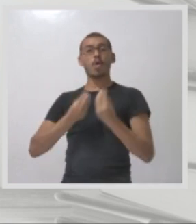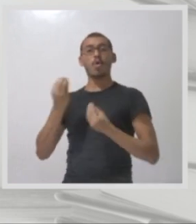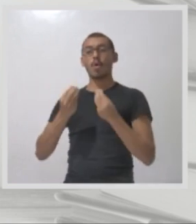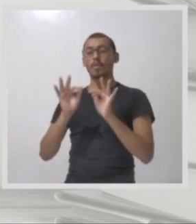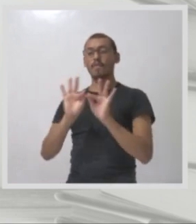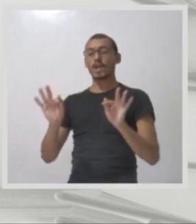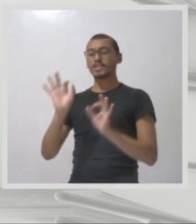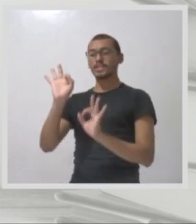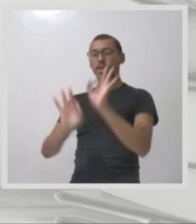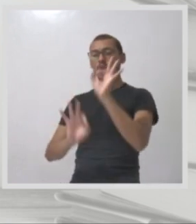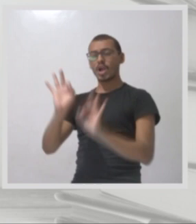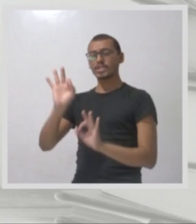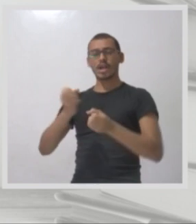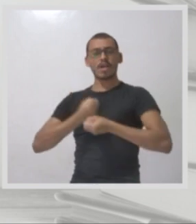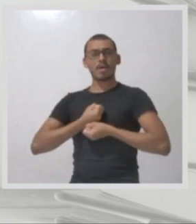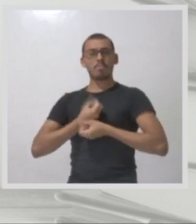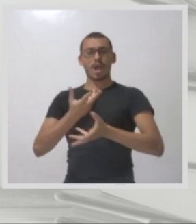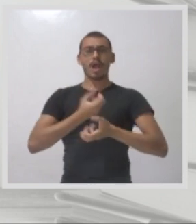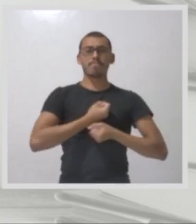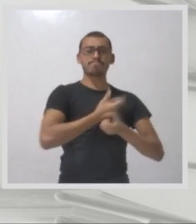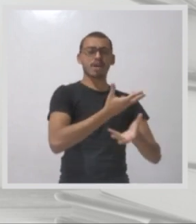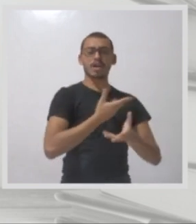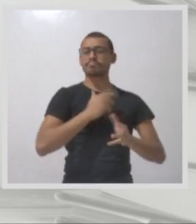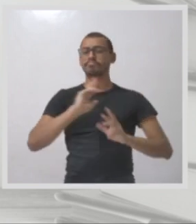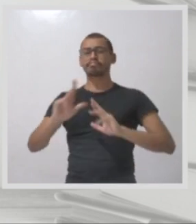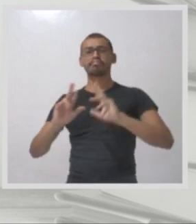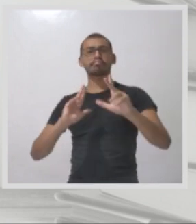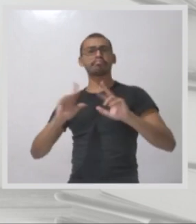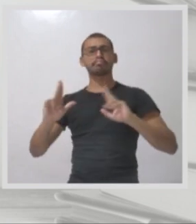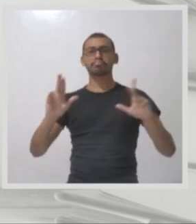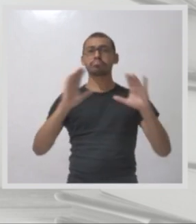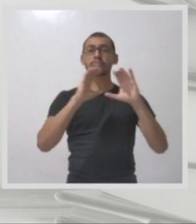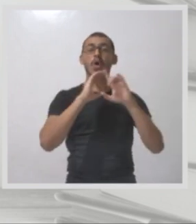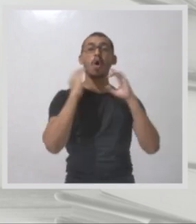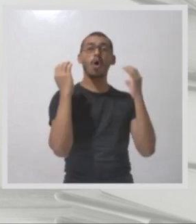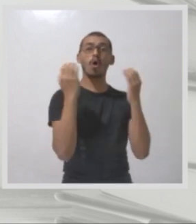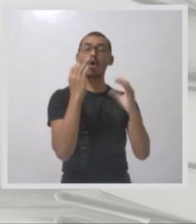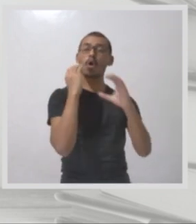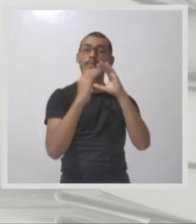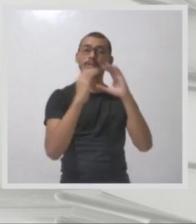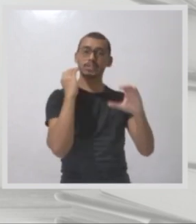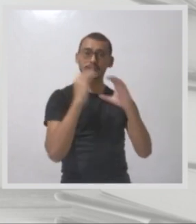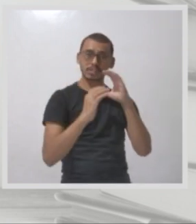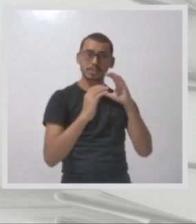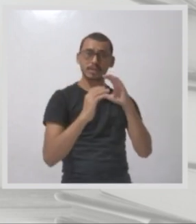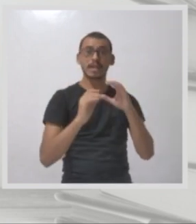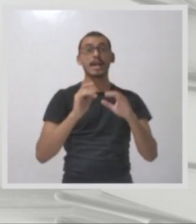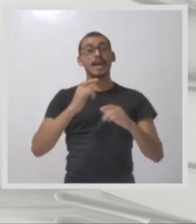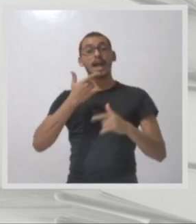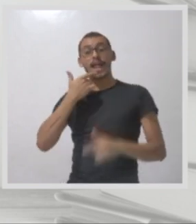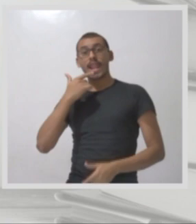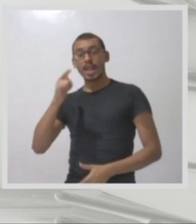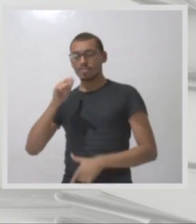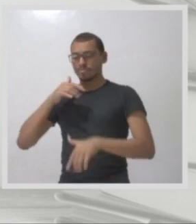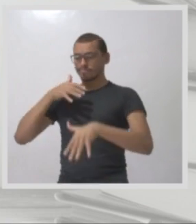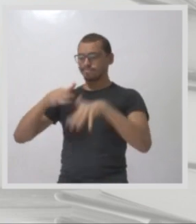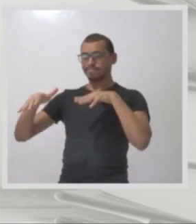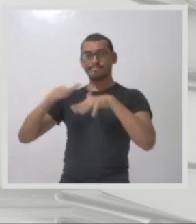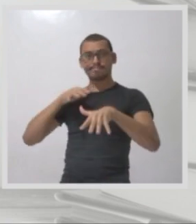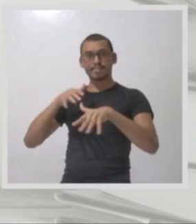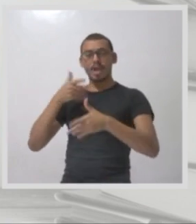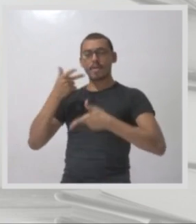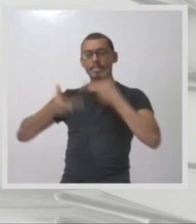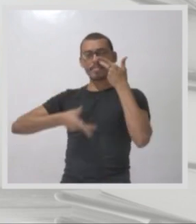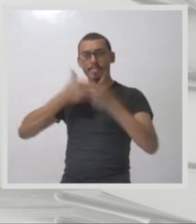para manifestar nas diferentes situações de comunicação. São a língua em constante uso. Então, por exemplo,